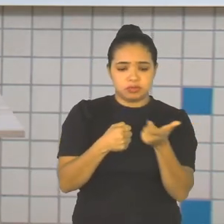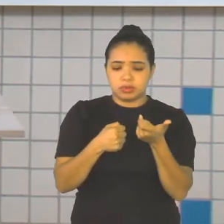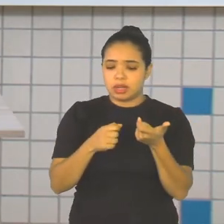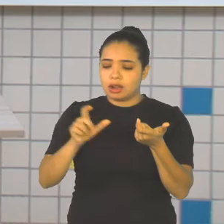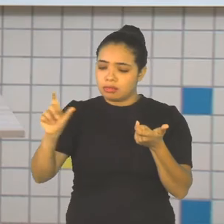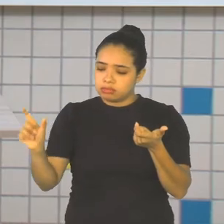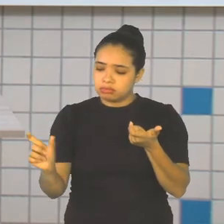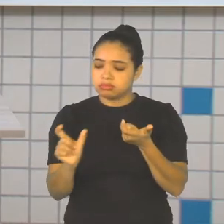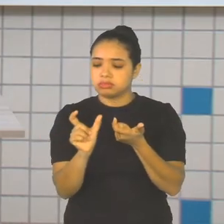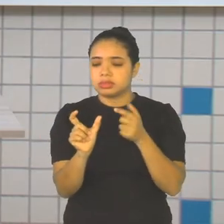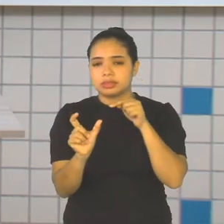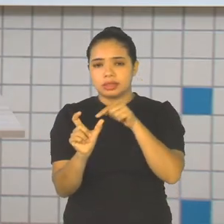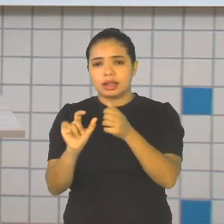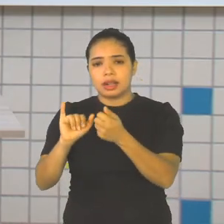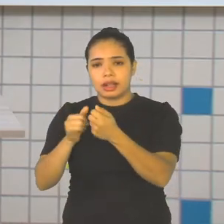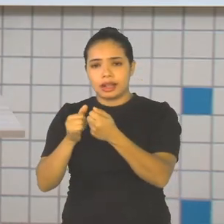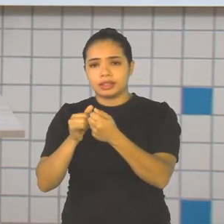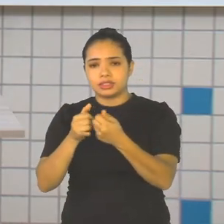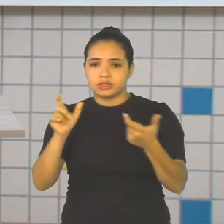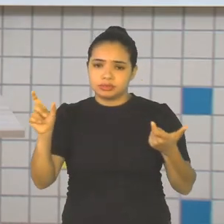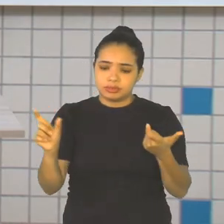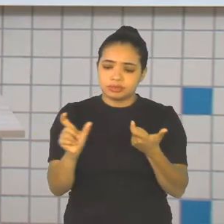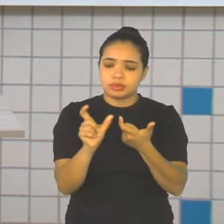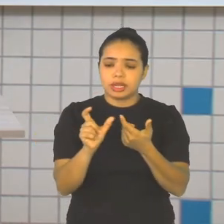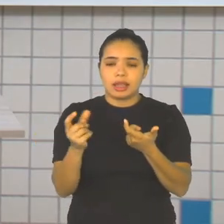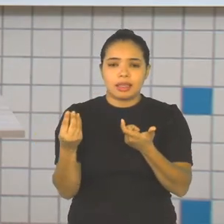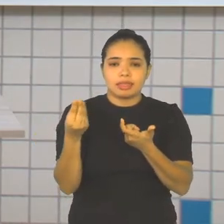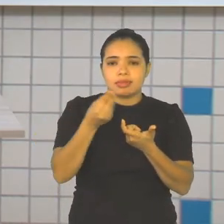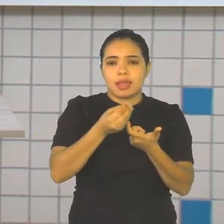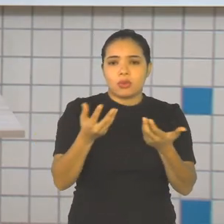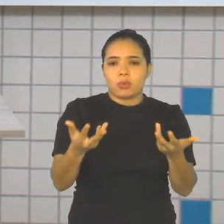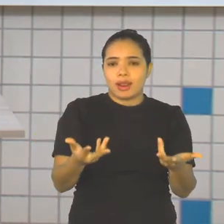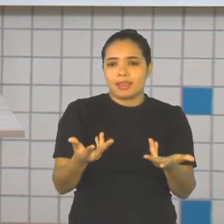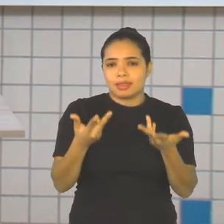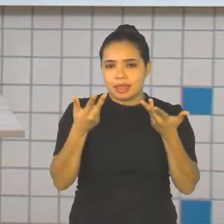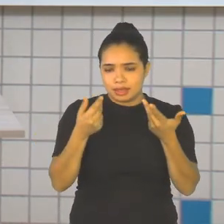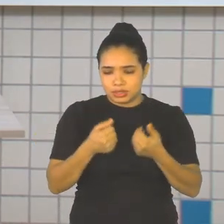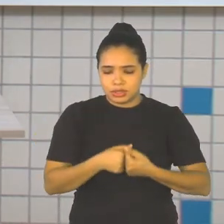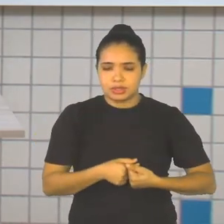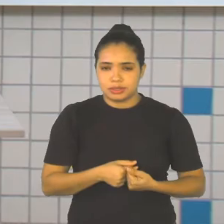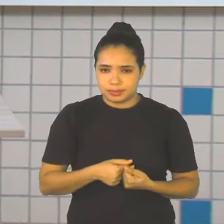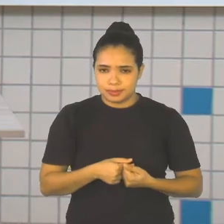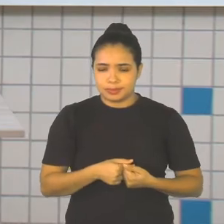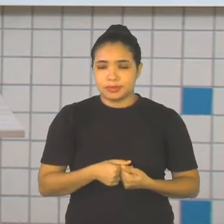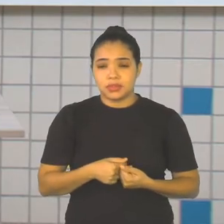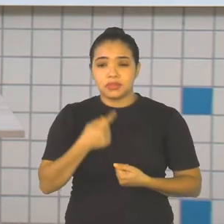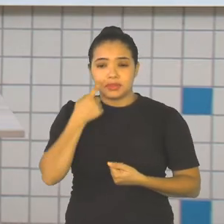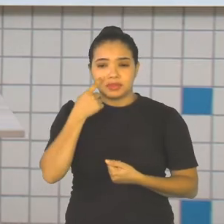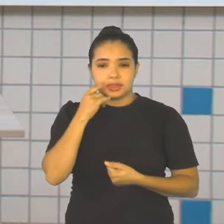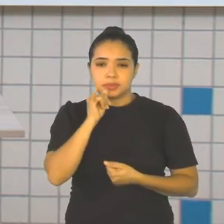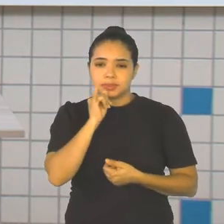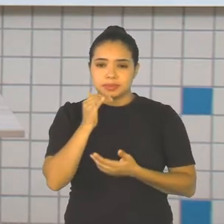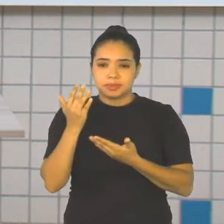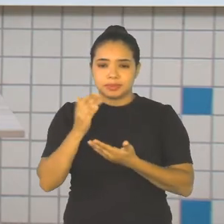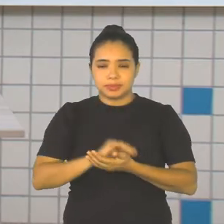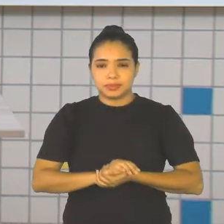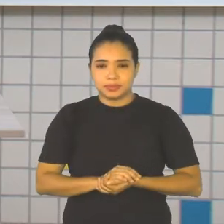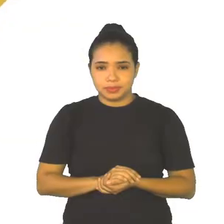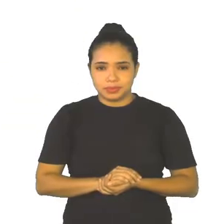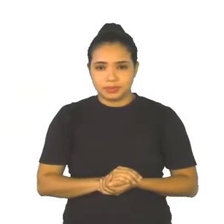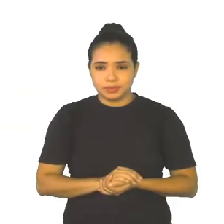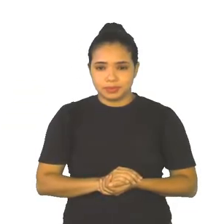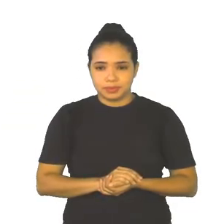com o substantivo para lhe atribuir uma qualidade, né? Então vamos usar o mesmo exemplo só para a gente entender. Repetir